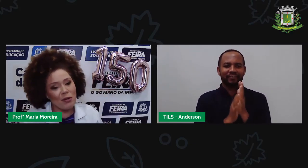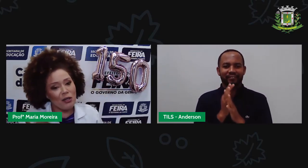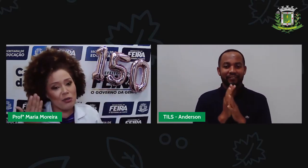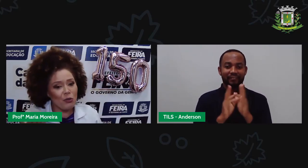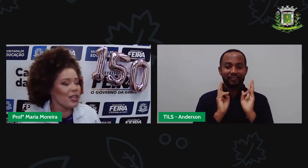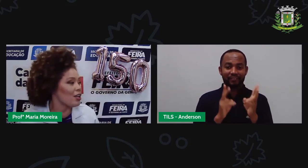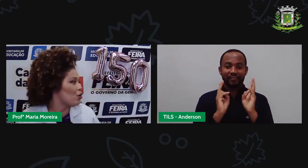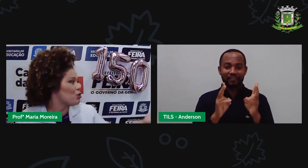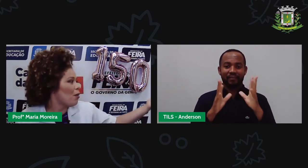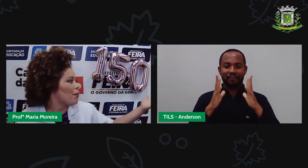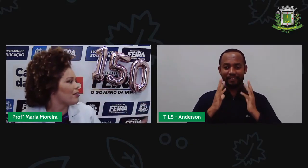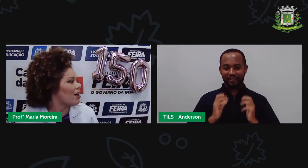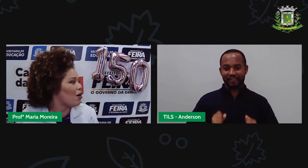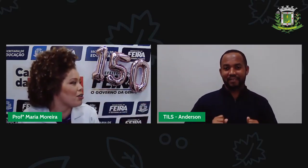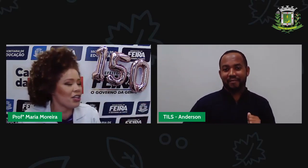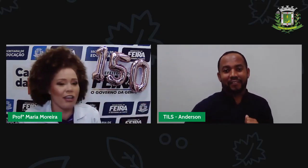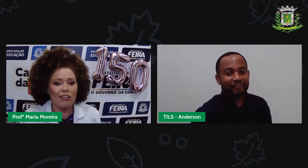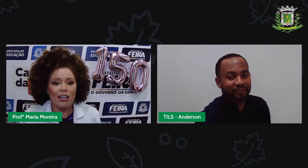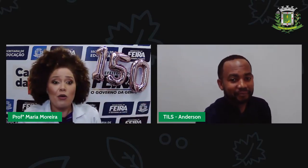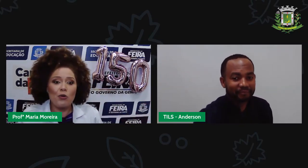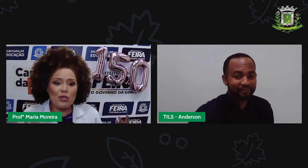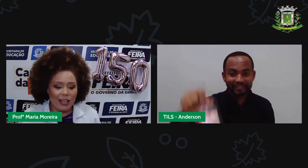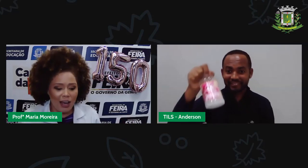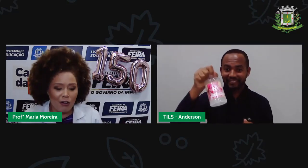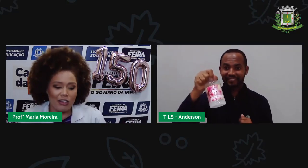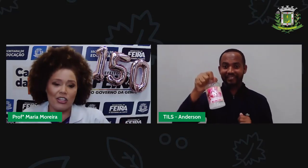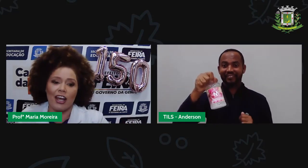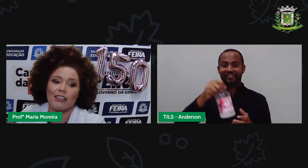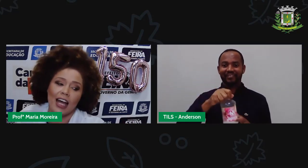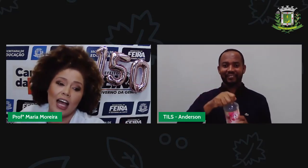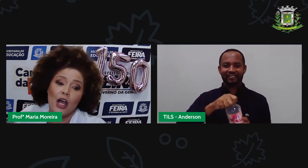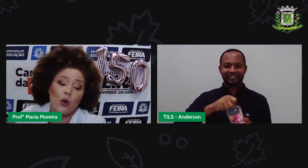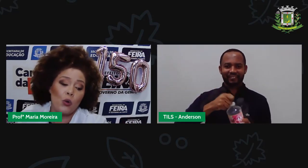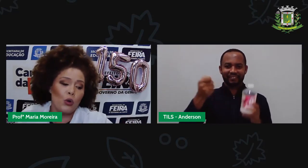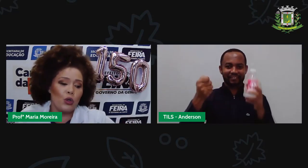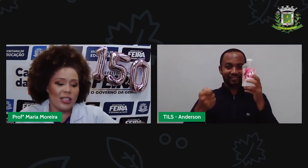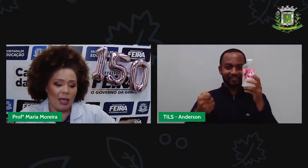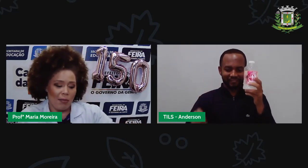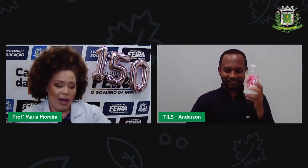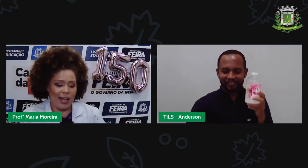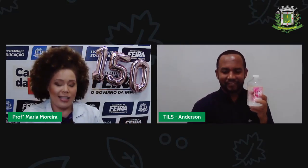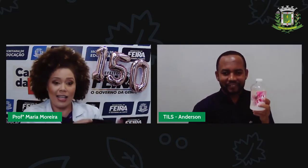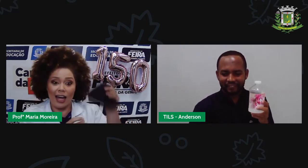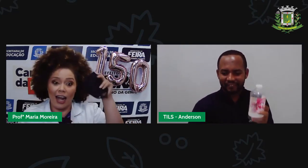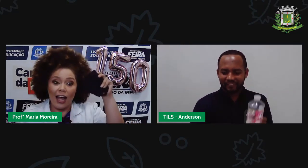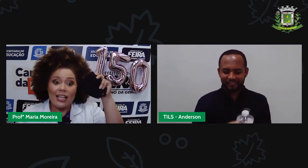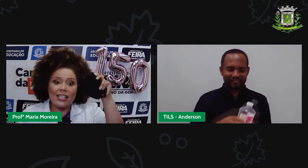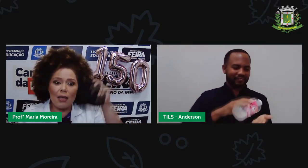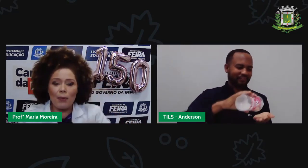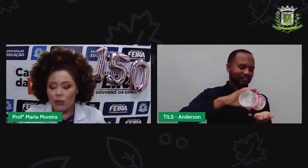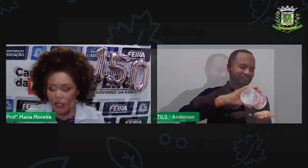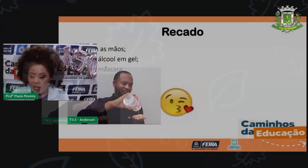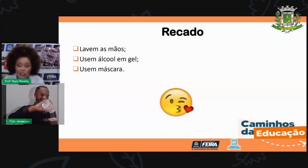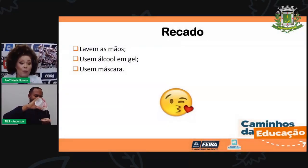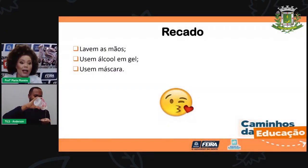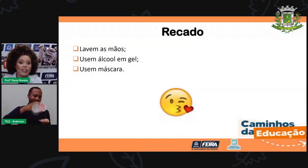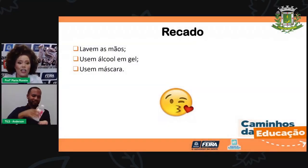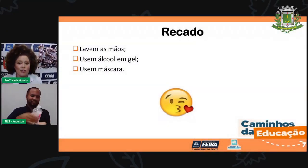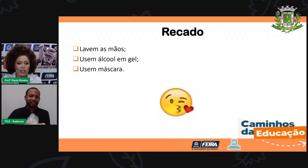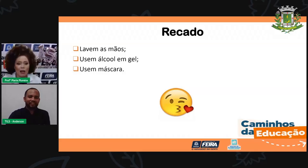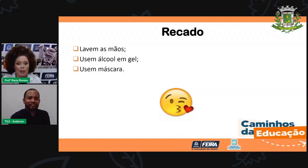as mãos, usem, esse é o último momento do álcool em gel. Usem álcool em gel, tá? Usem máscara, se